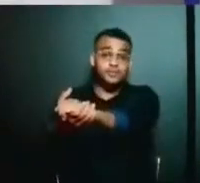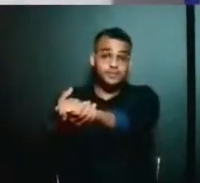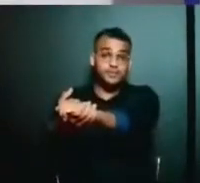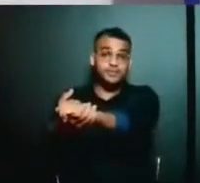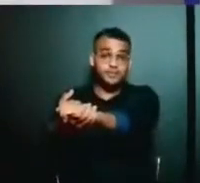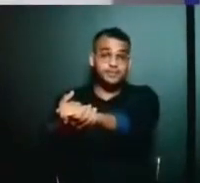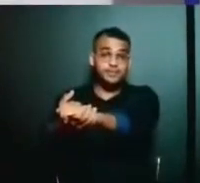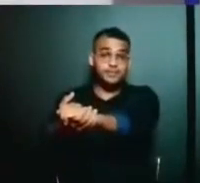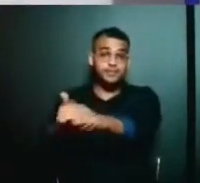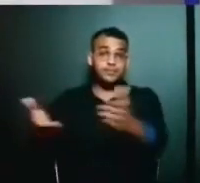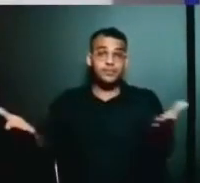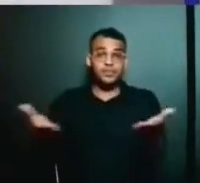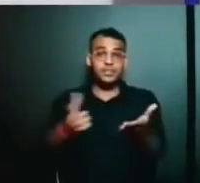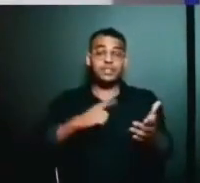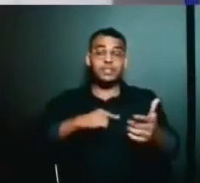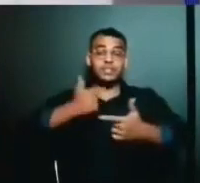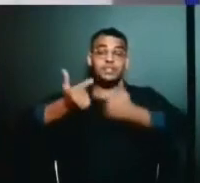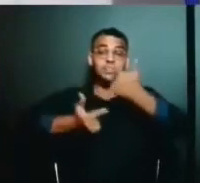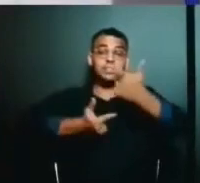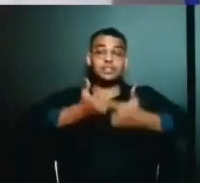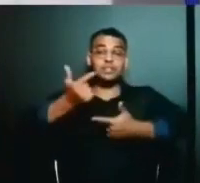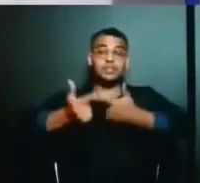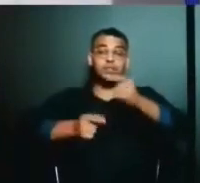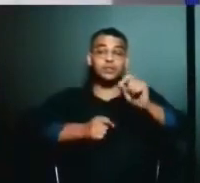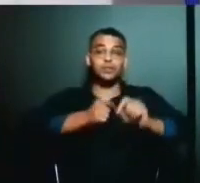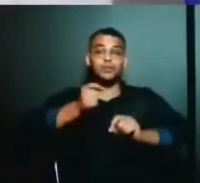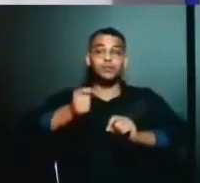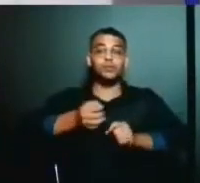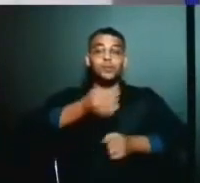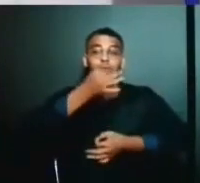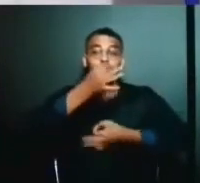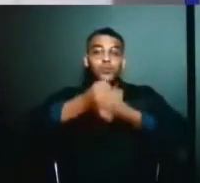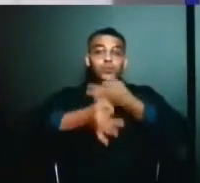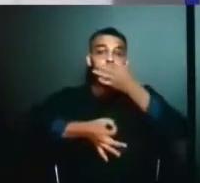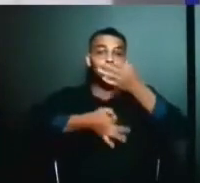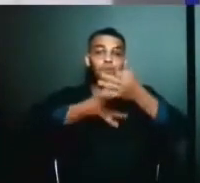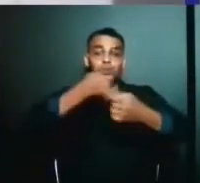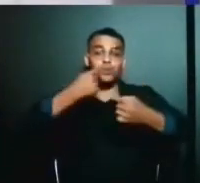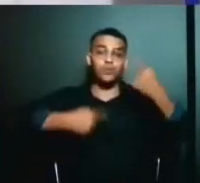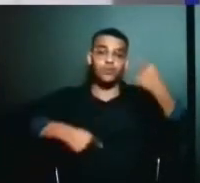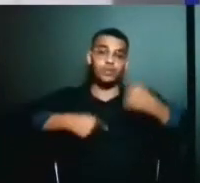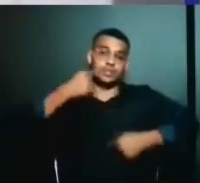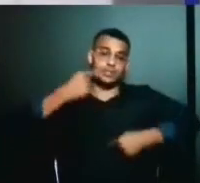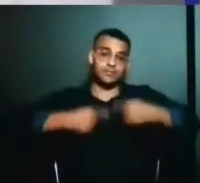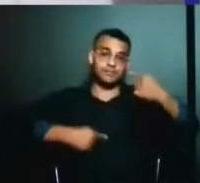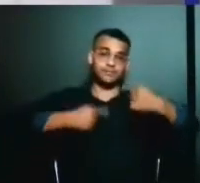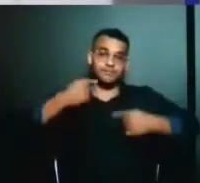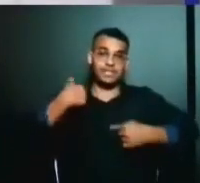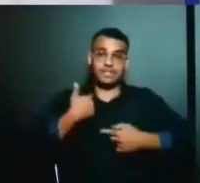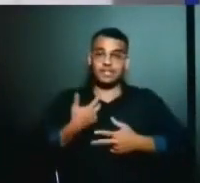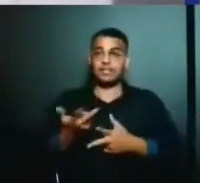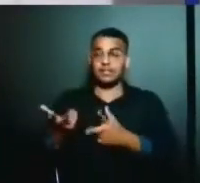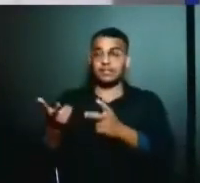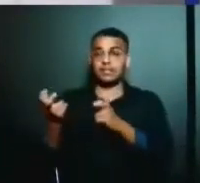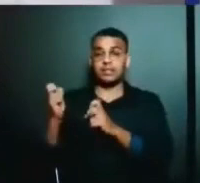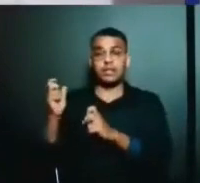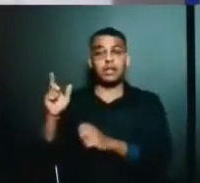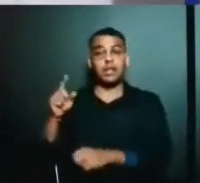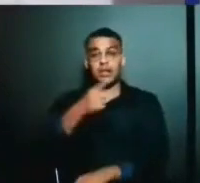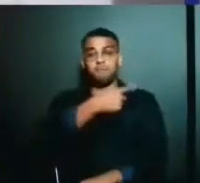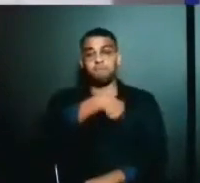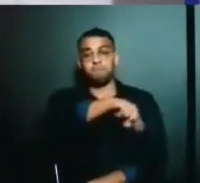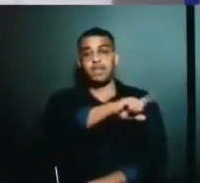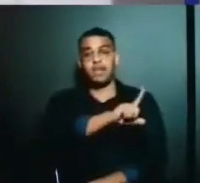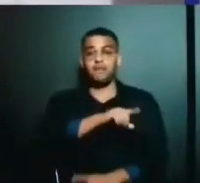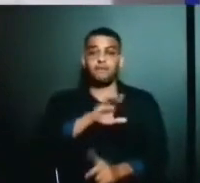atualmente exerce um trabalho brilhante como comentarista, política e jornalista, e todos nós acompanhamos, somos fãs.